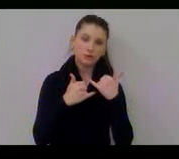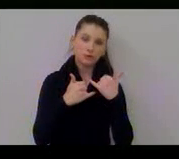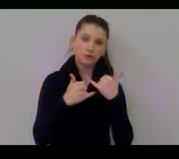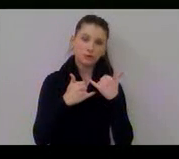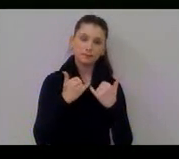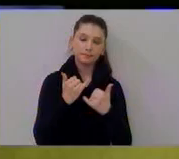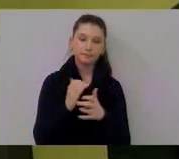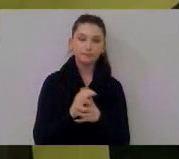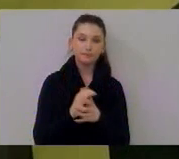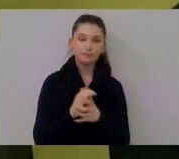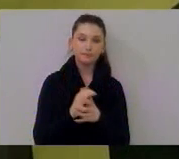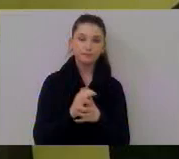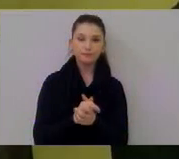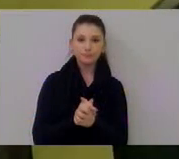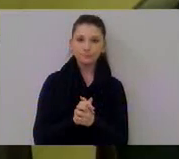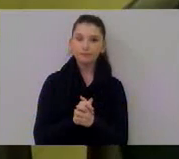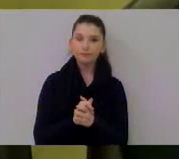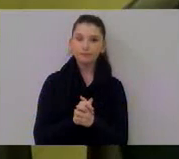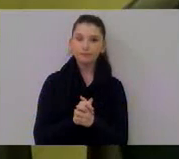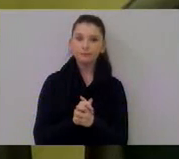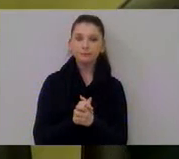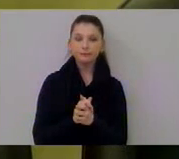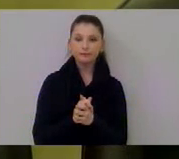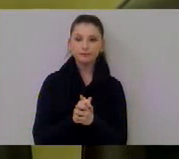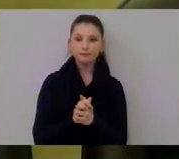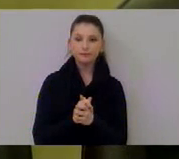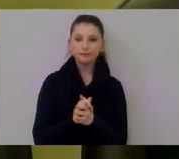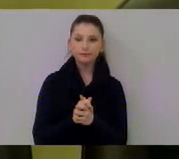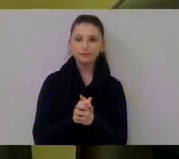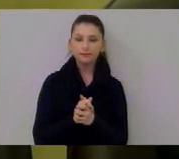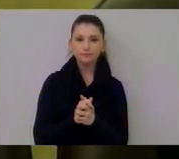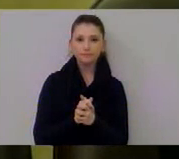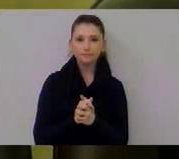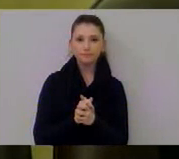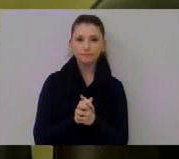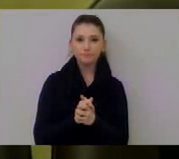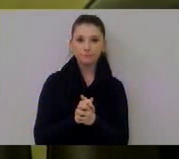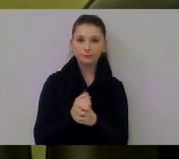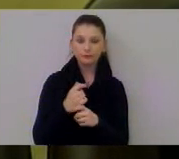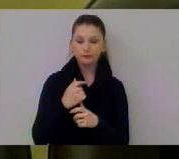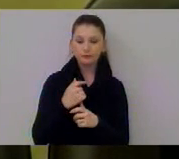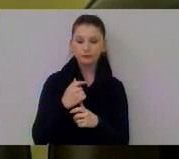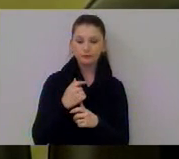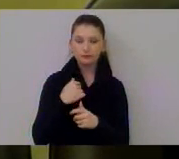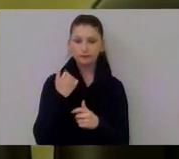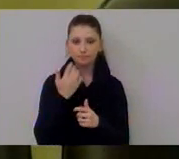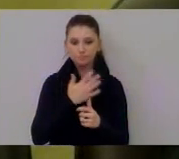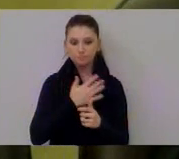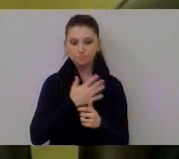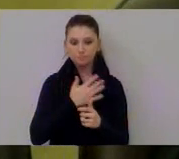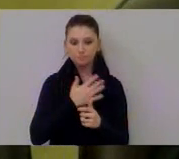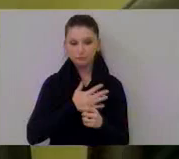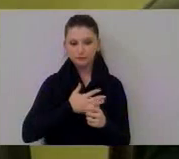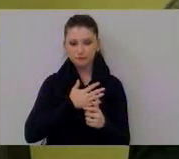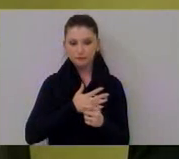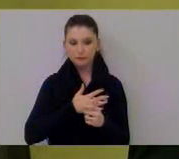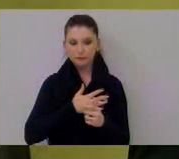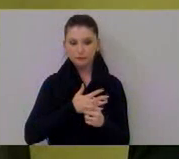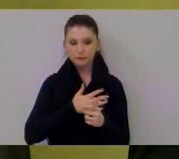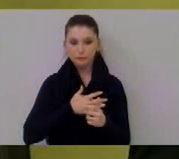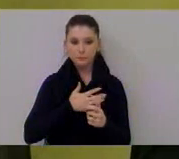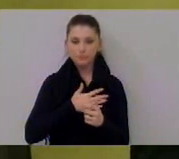Então, eu gostaria encerrar